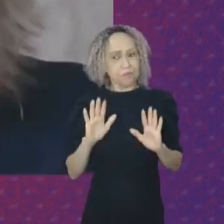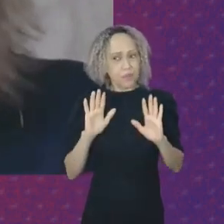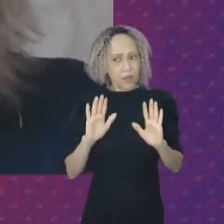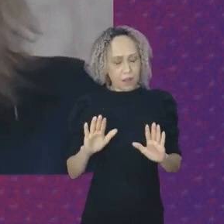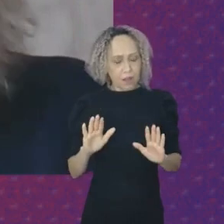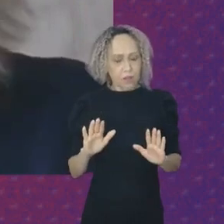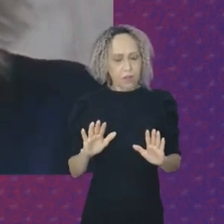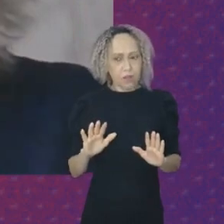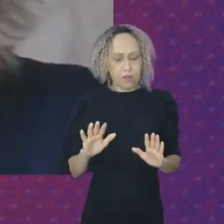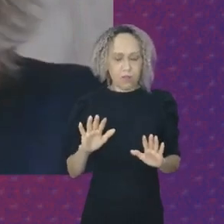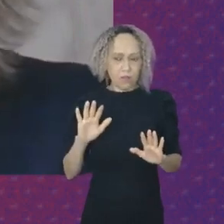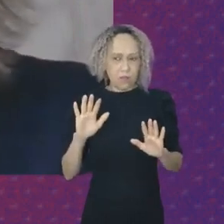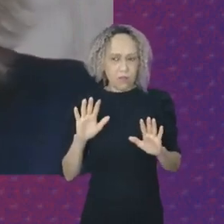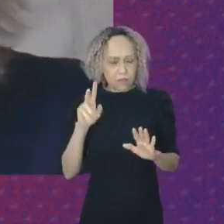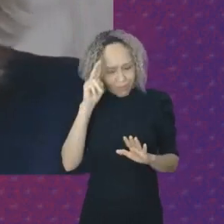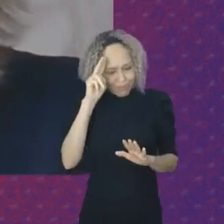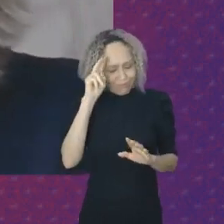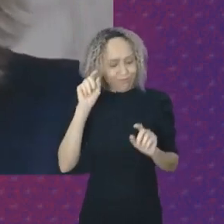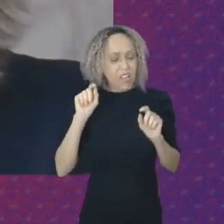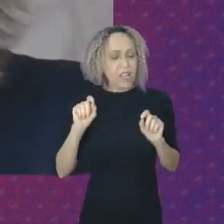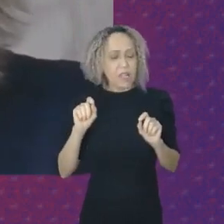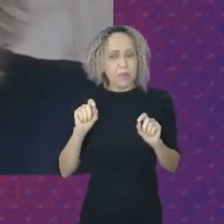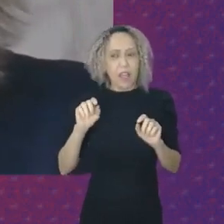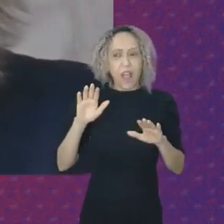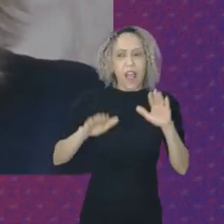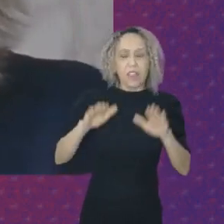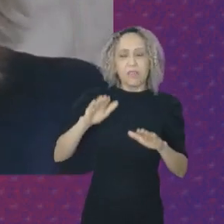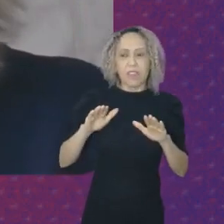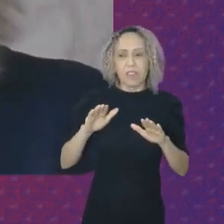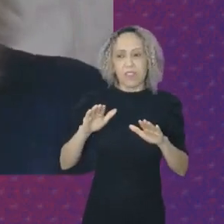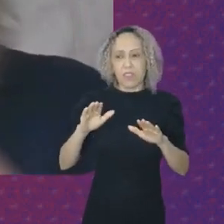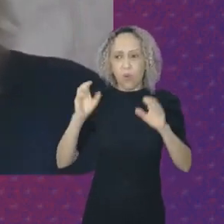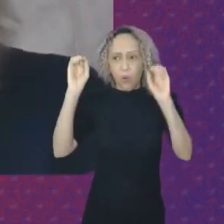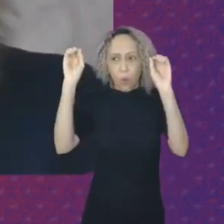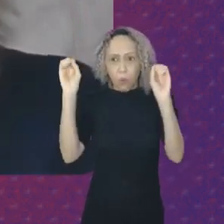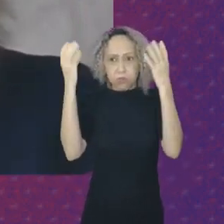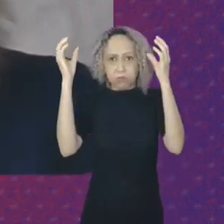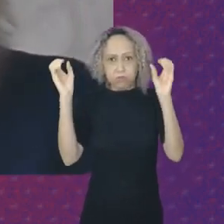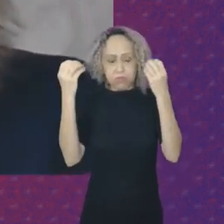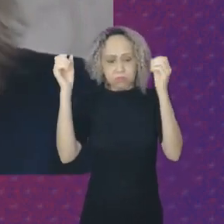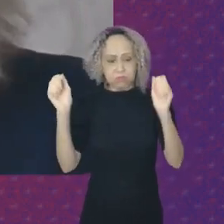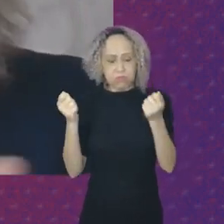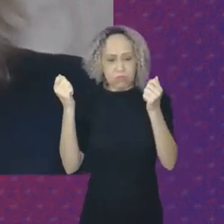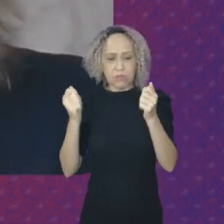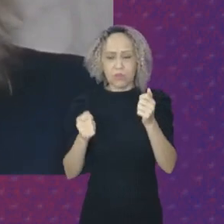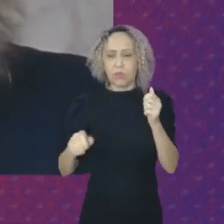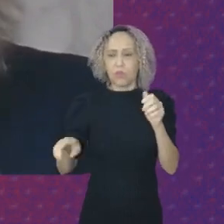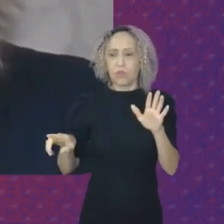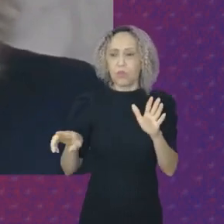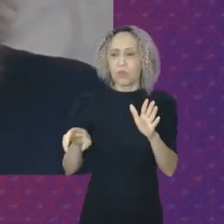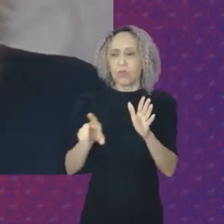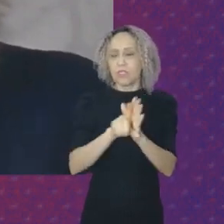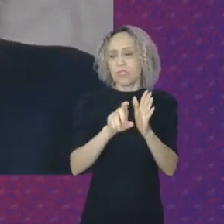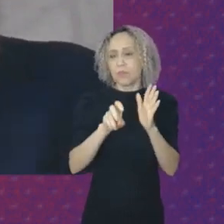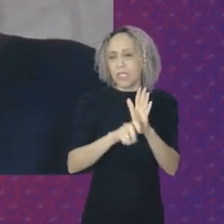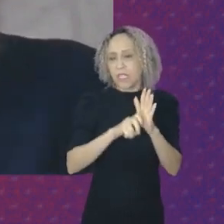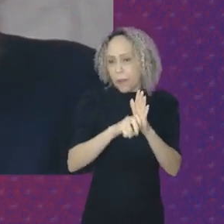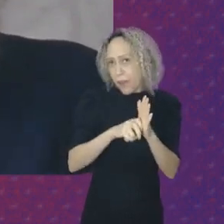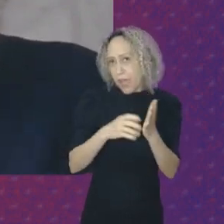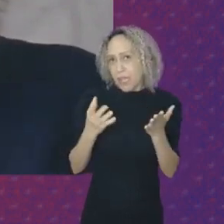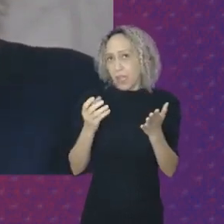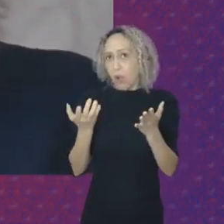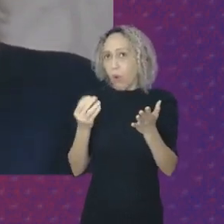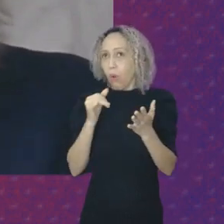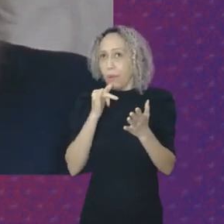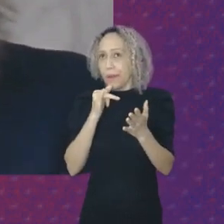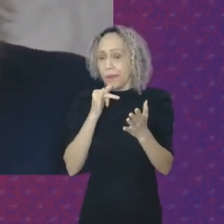uma patrulha Maria da Penha, um botão do pânico implementado no celular de uma